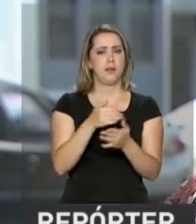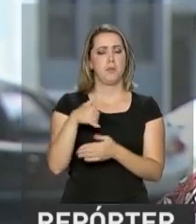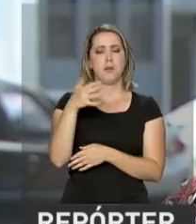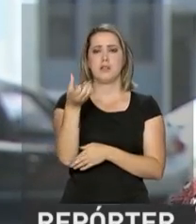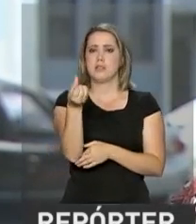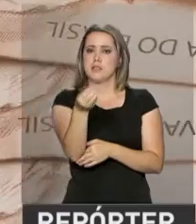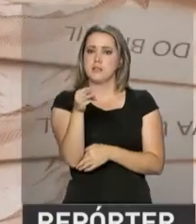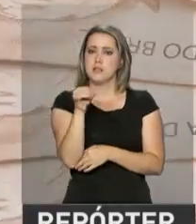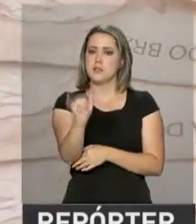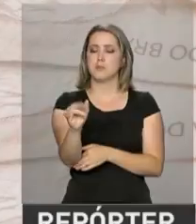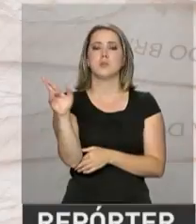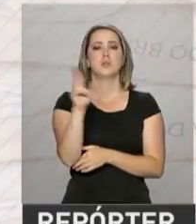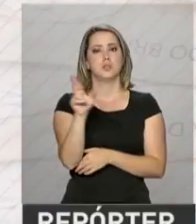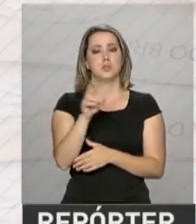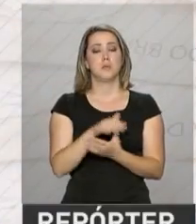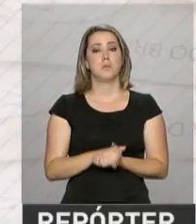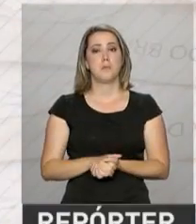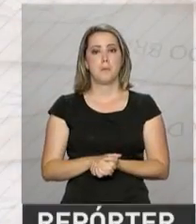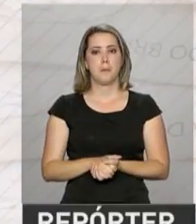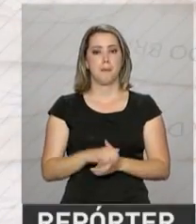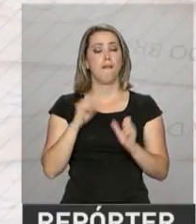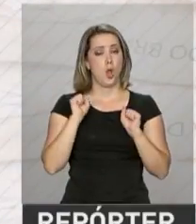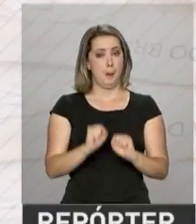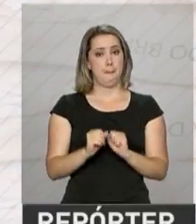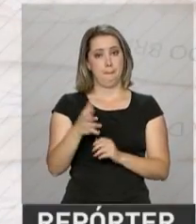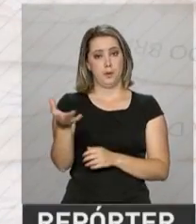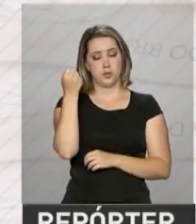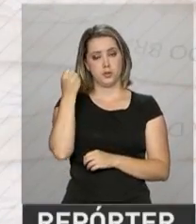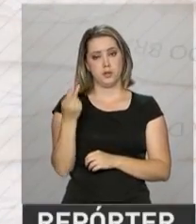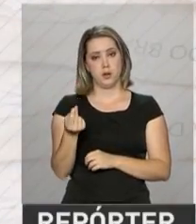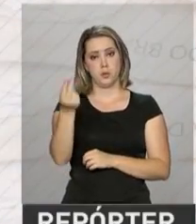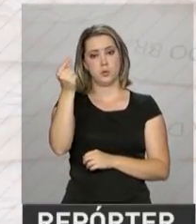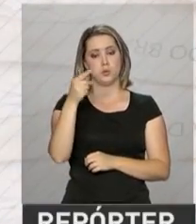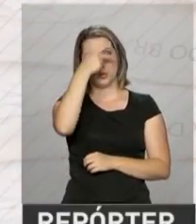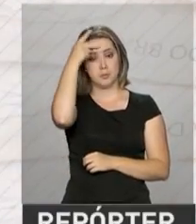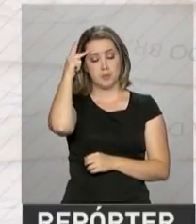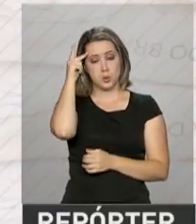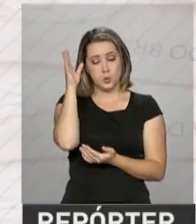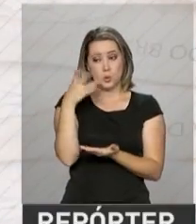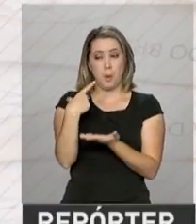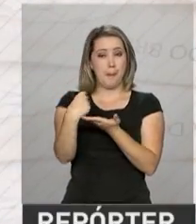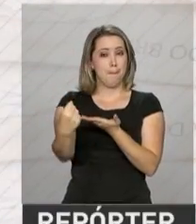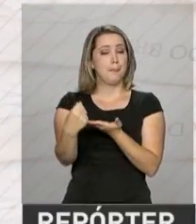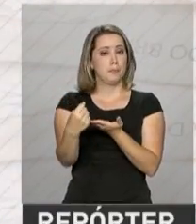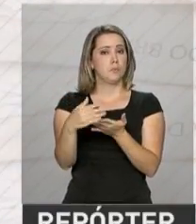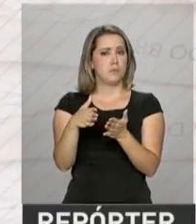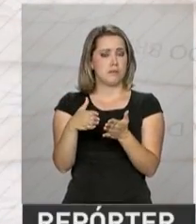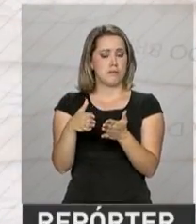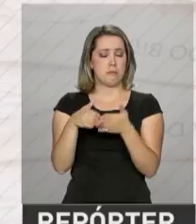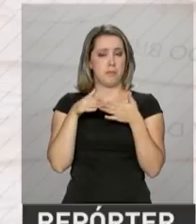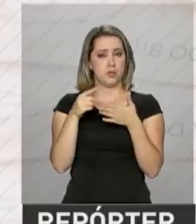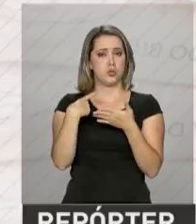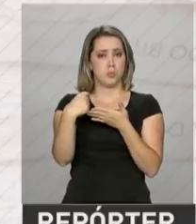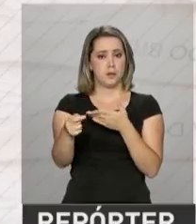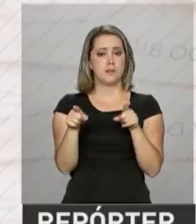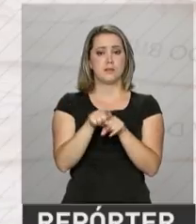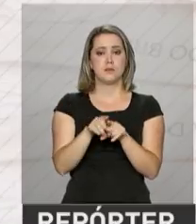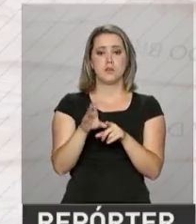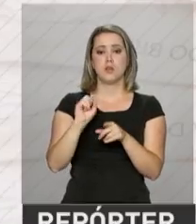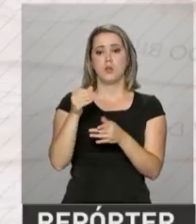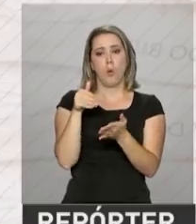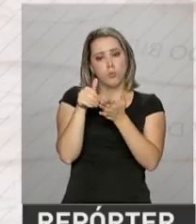de reais. Pode sacar o benefício o trabalhador que pediu demissão ou foi demitido por justa causa até 31 de dezembro de